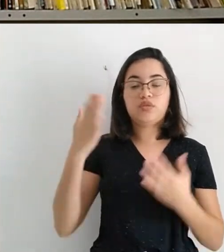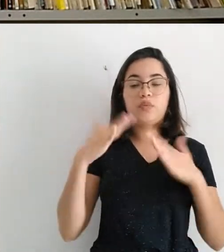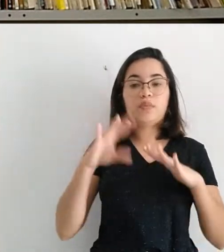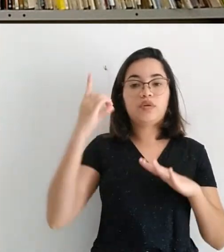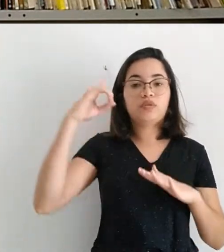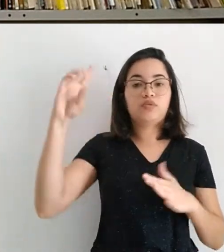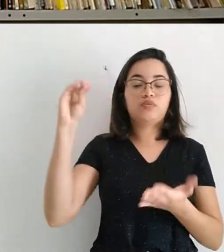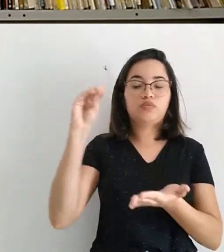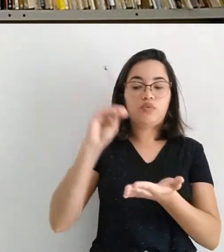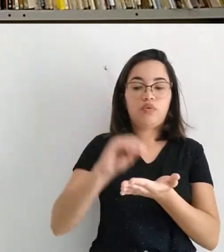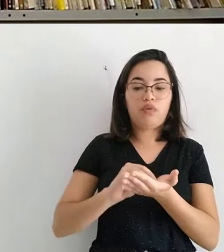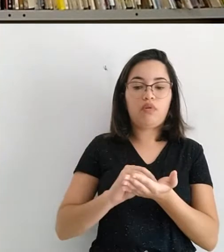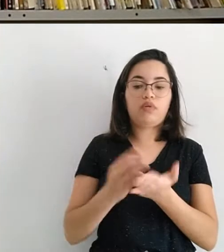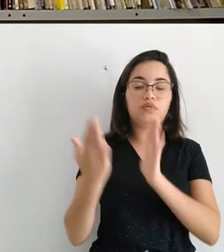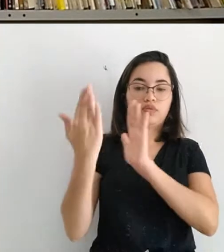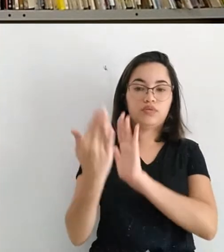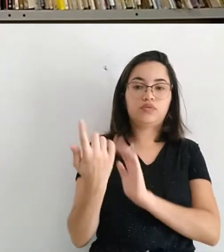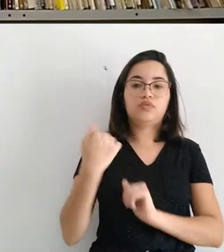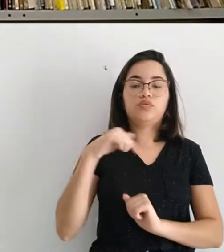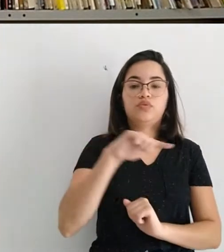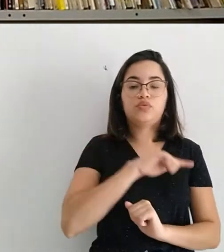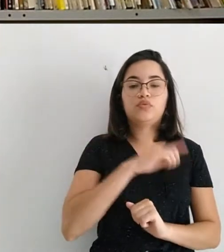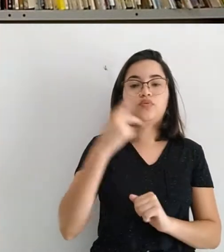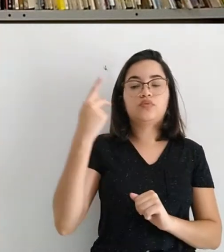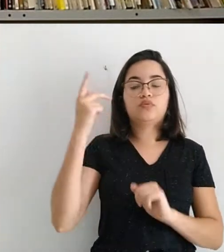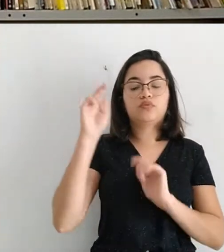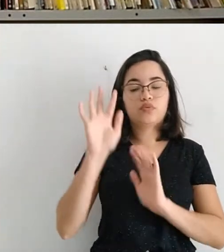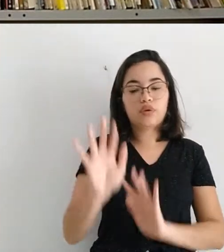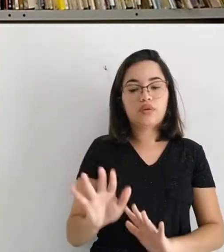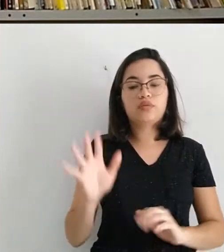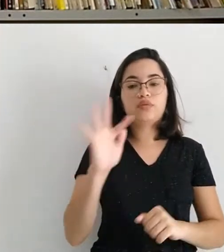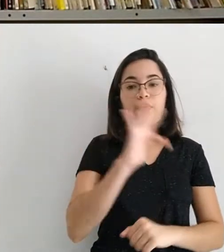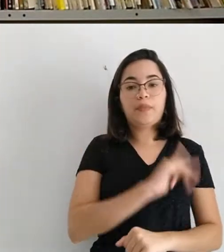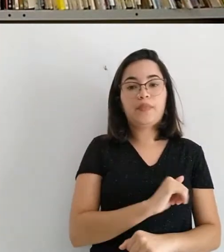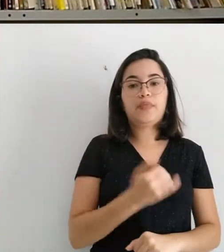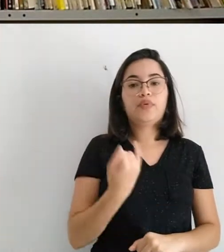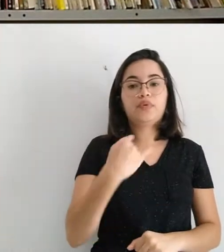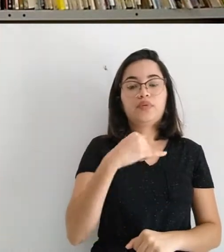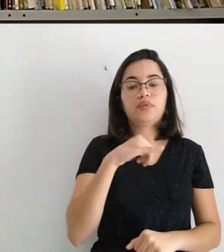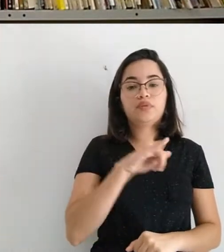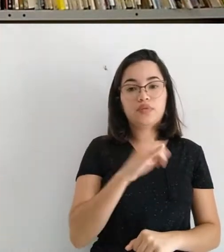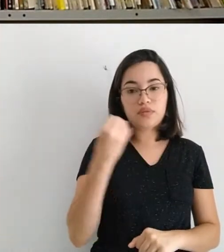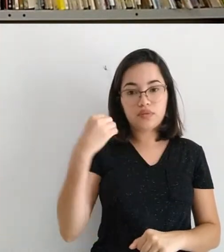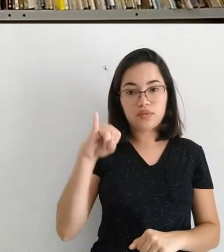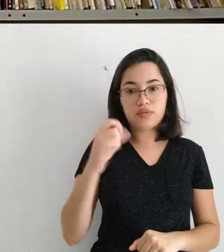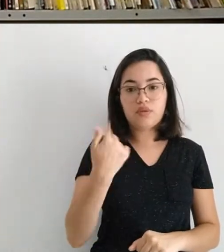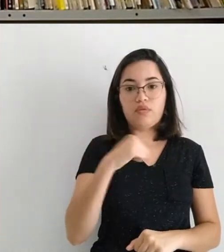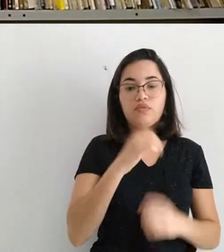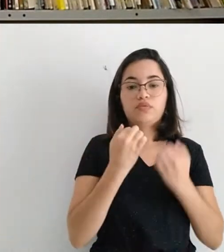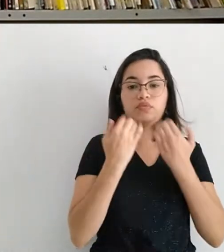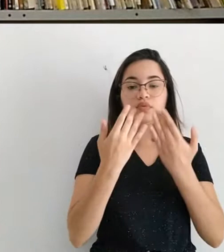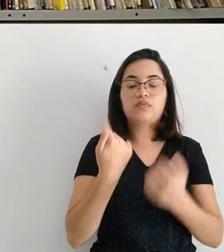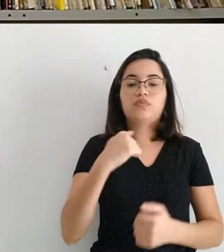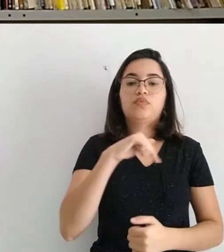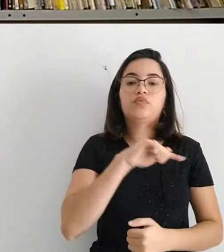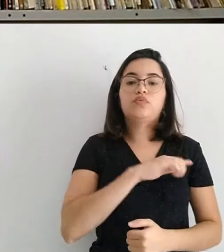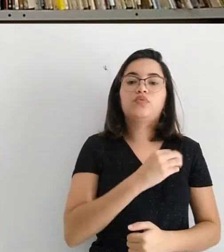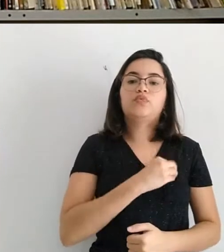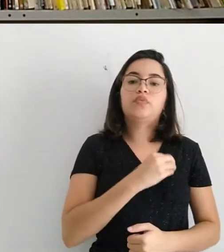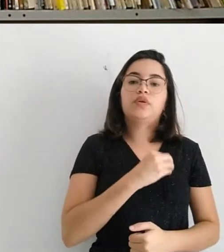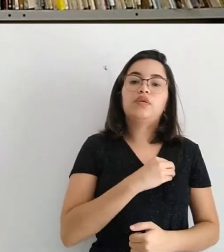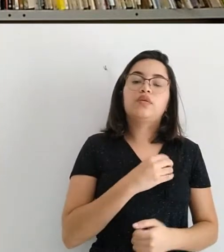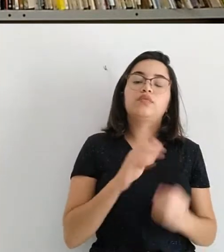a sua graça, o seu amor. E se nós confessarmos os nossos pecados, se